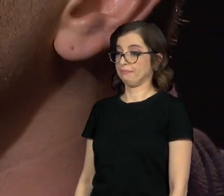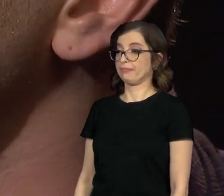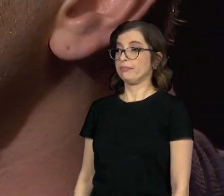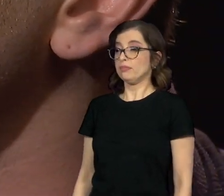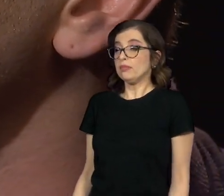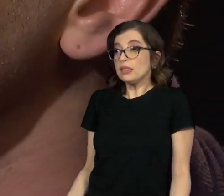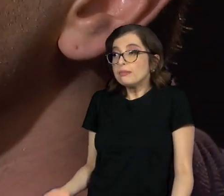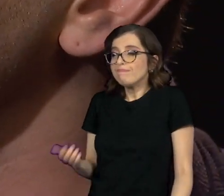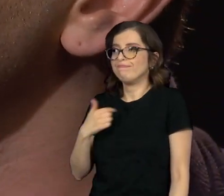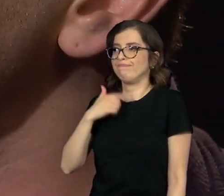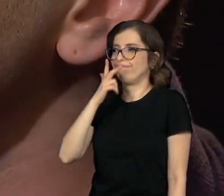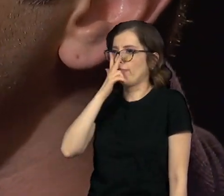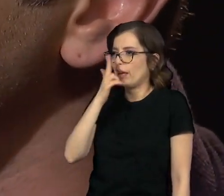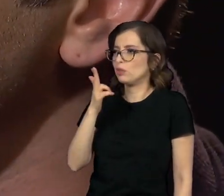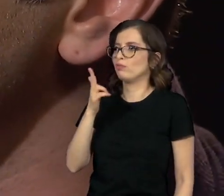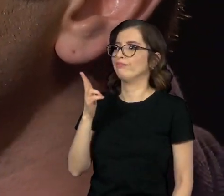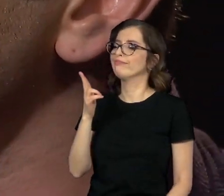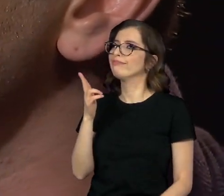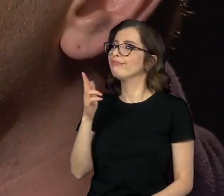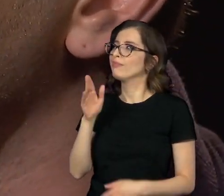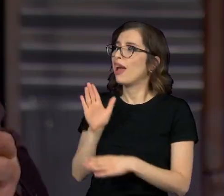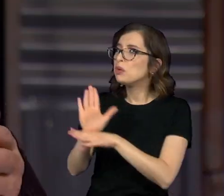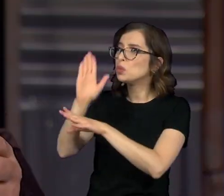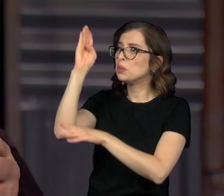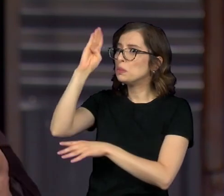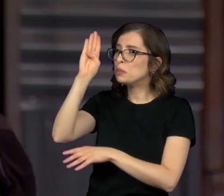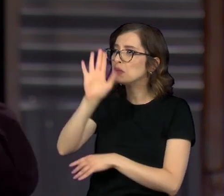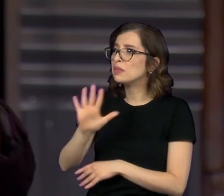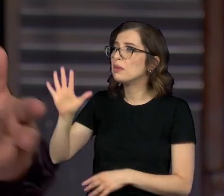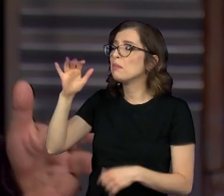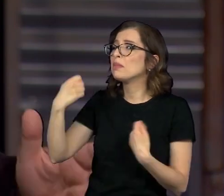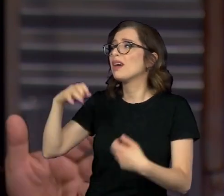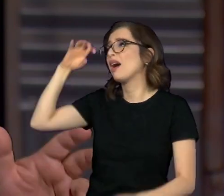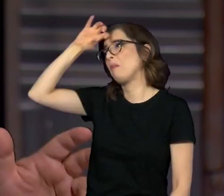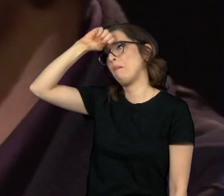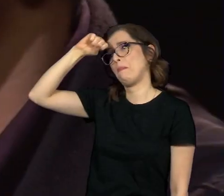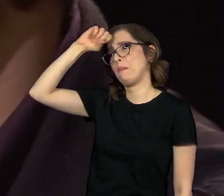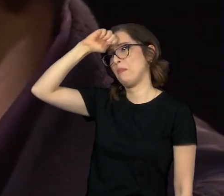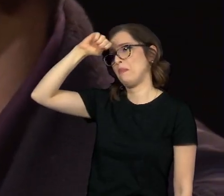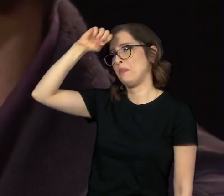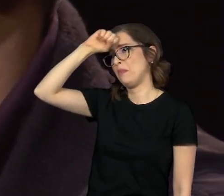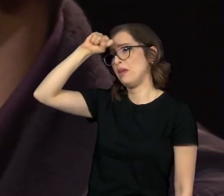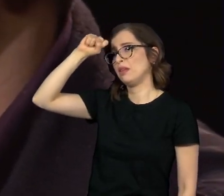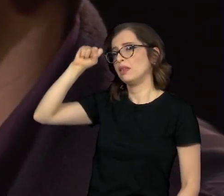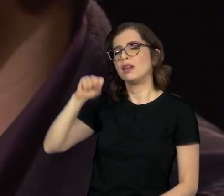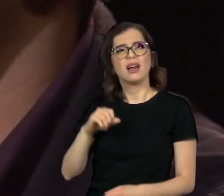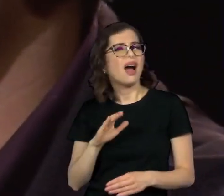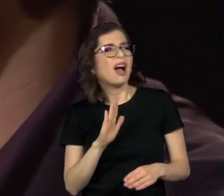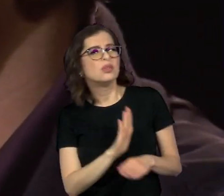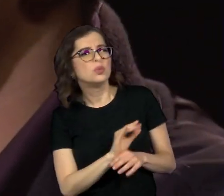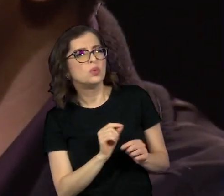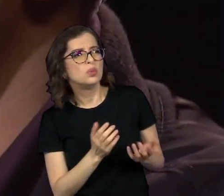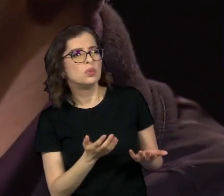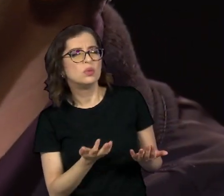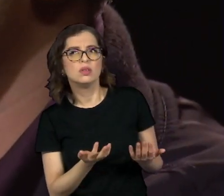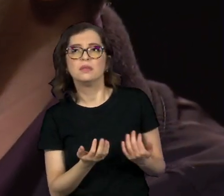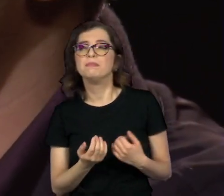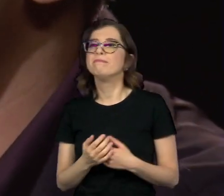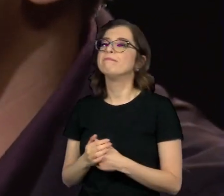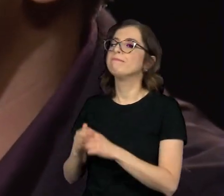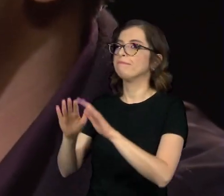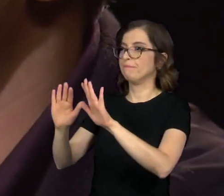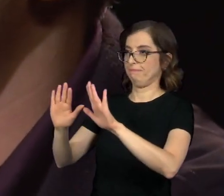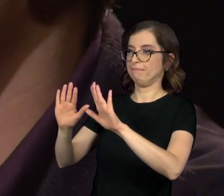ajudando para que o país se eduque de Isso alguma forma. ajuda? Você Porque eu acha- acho que aqueles que defendem